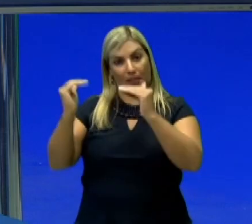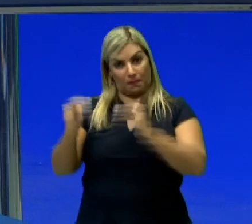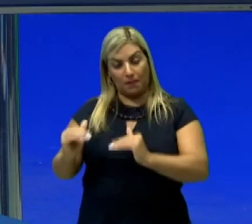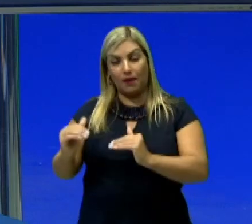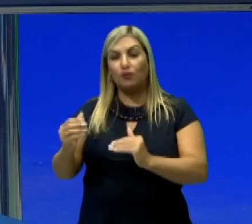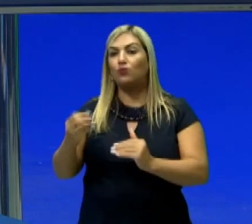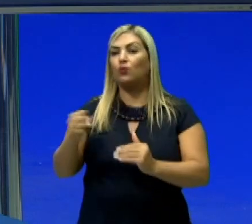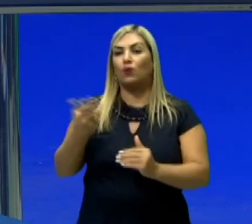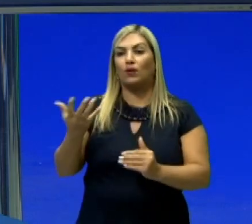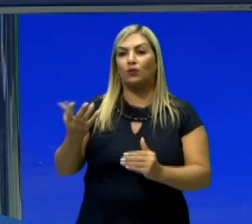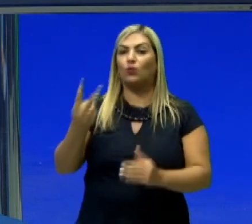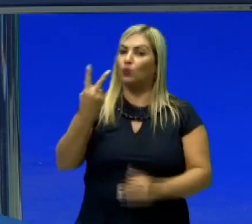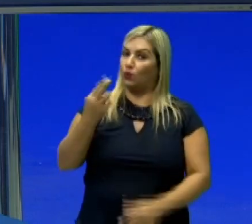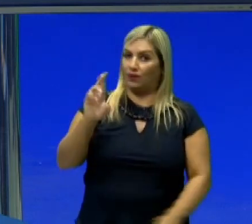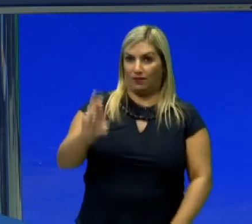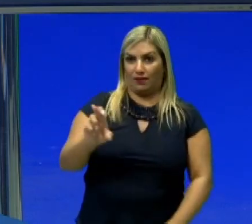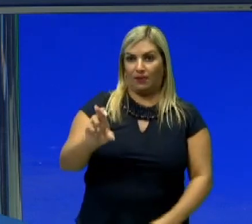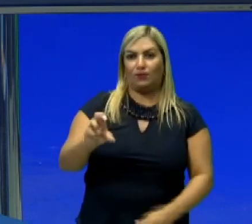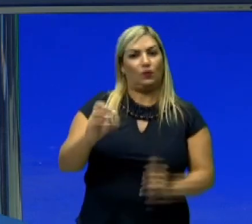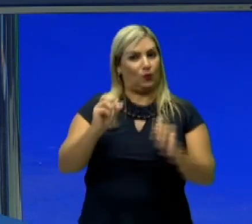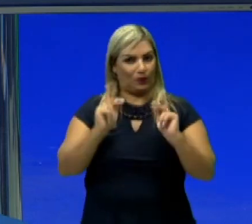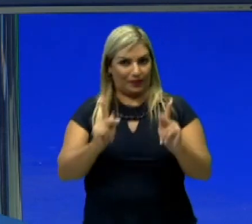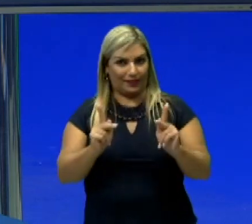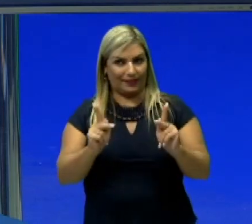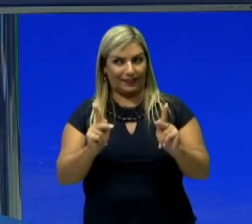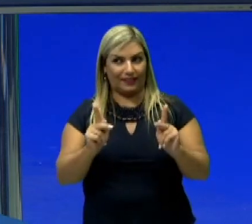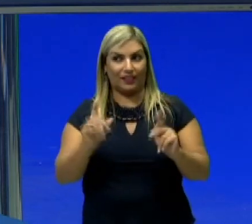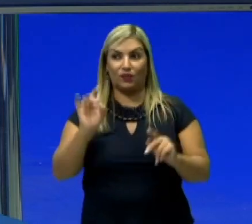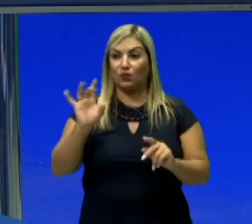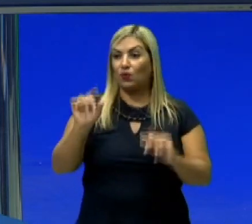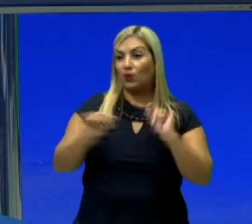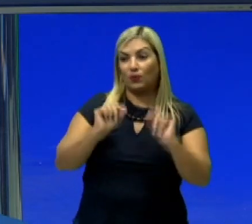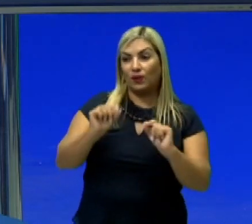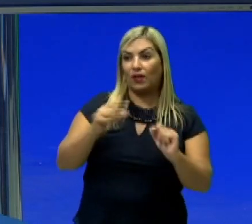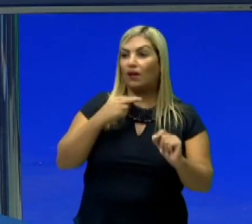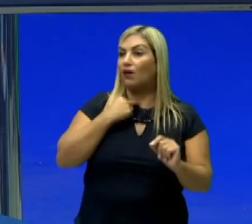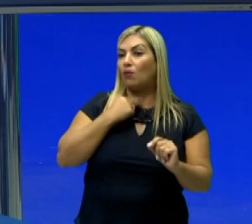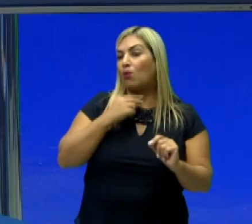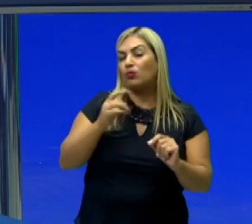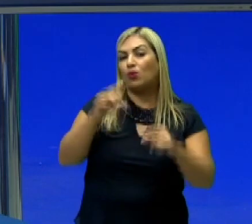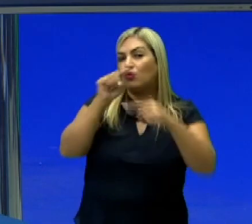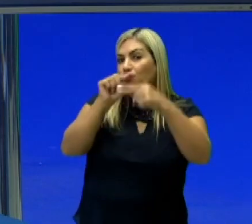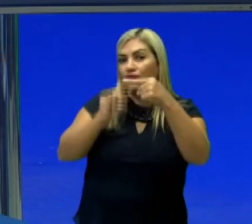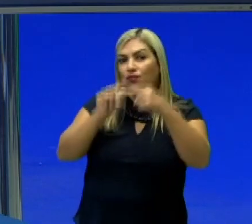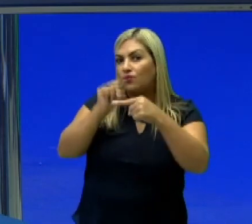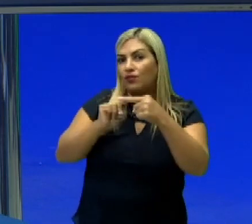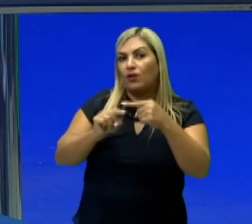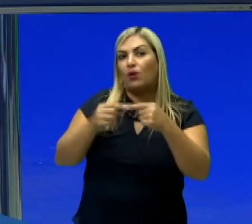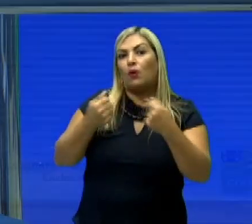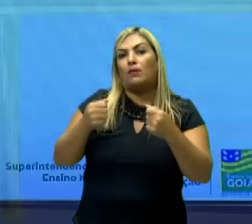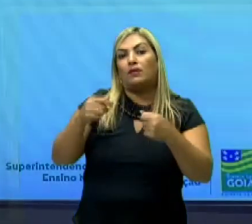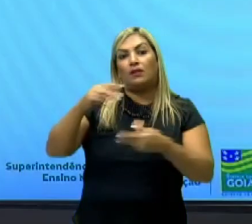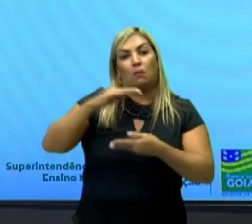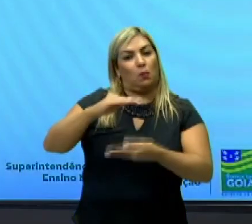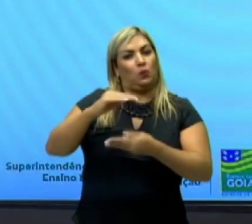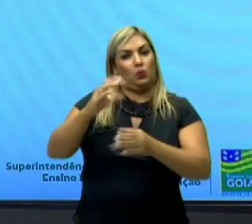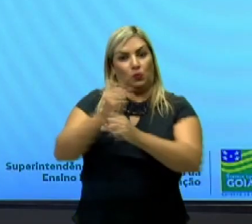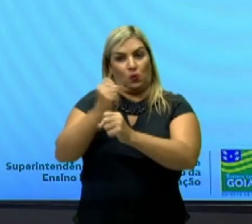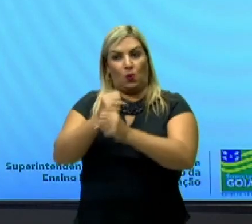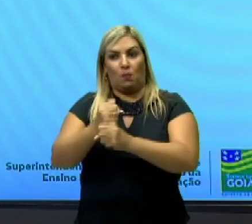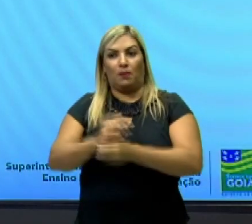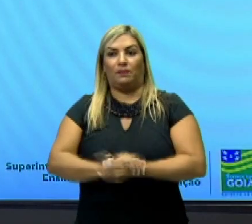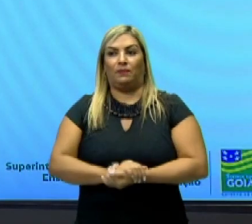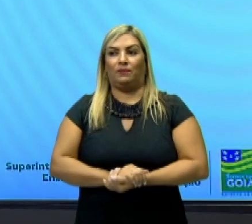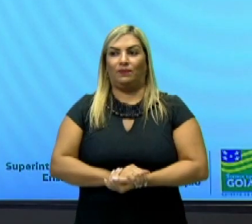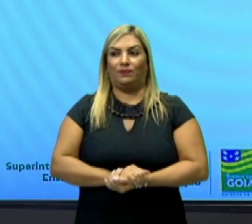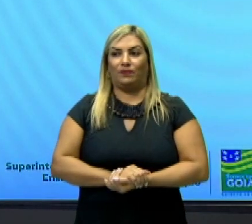dá 2 R's. Beleza? Só que eu não posso simplesmente dividir esses caras, tem que fazer produto pela soma. Então vamos fazer o